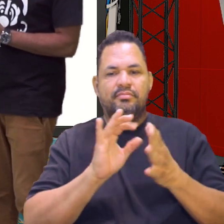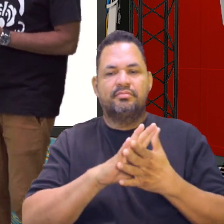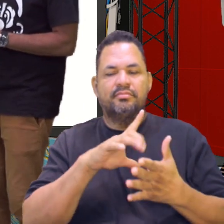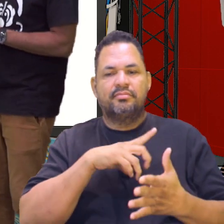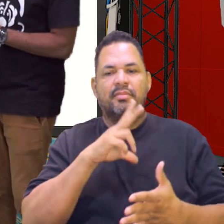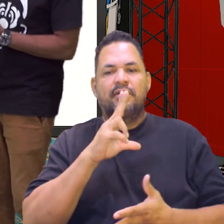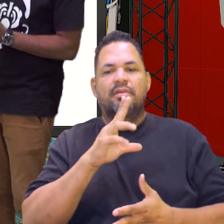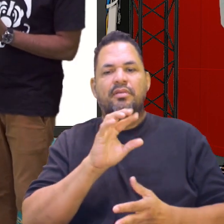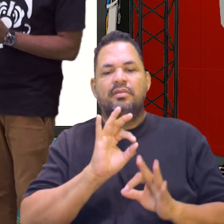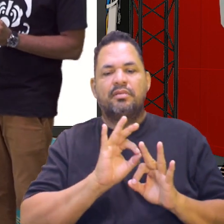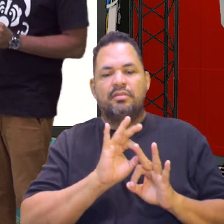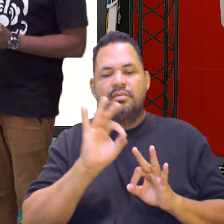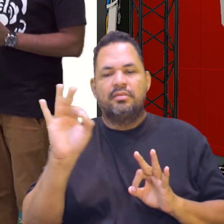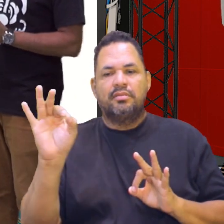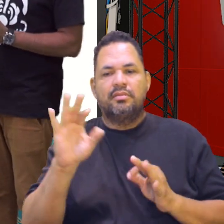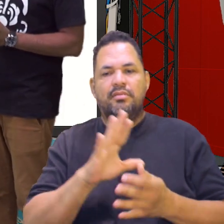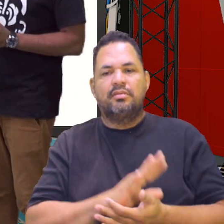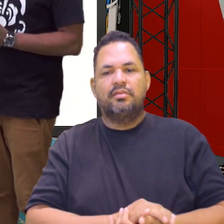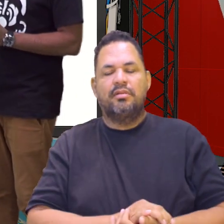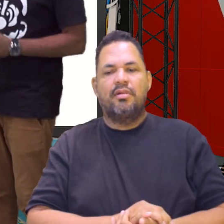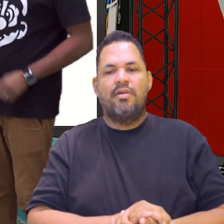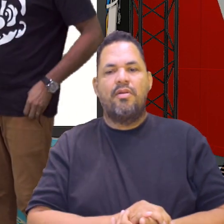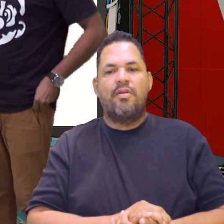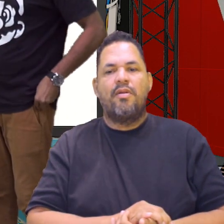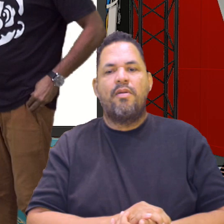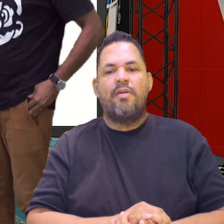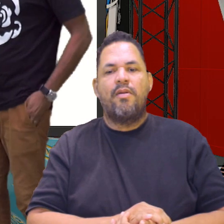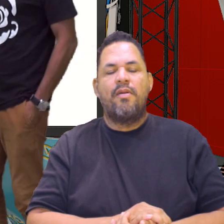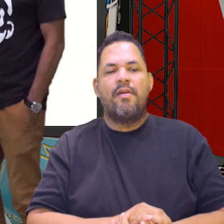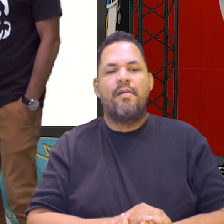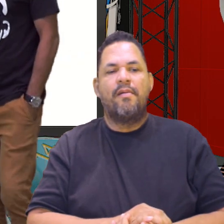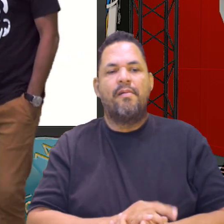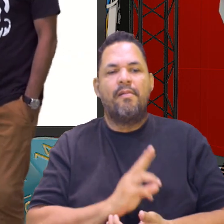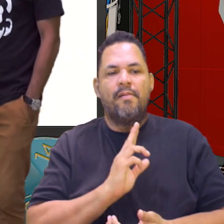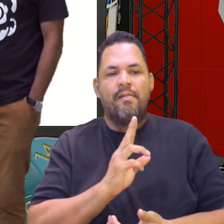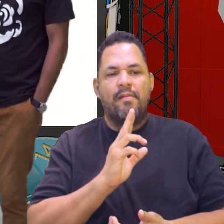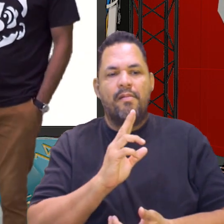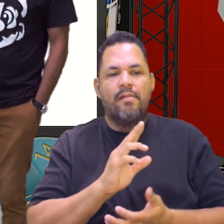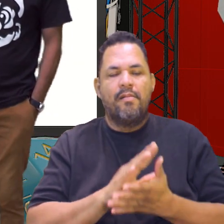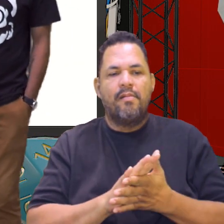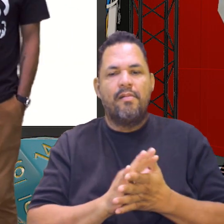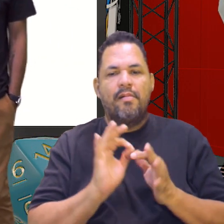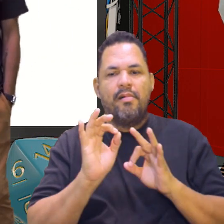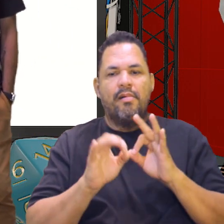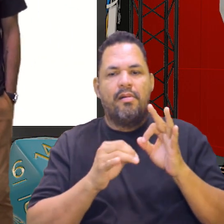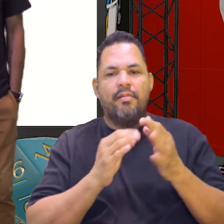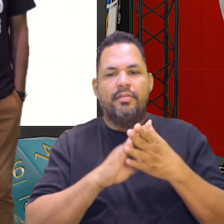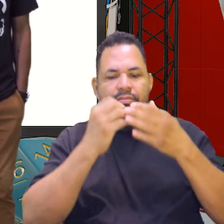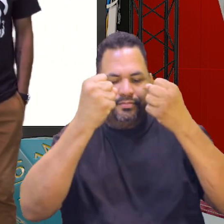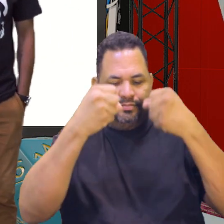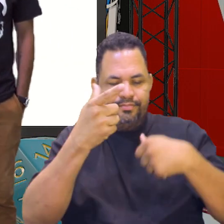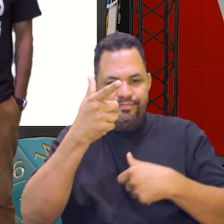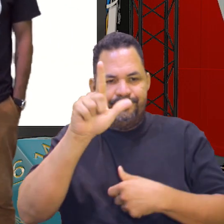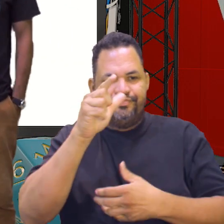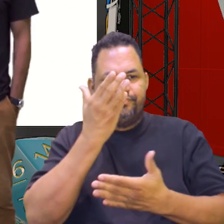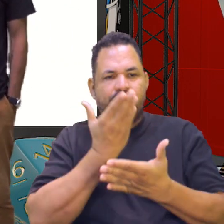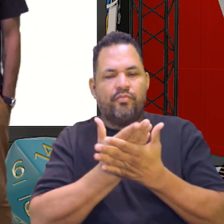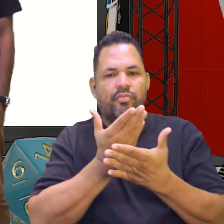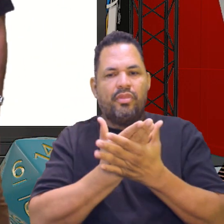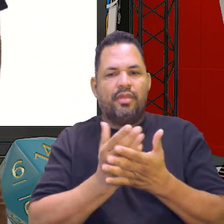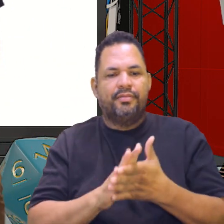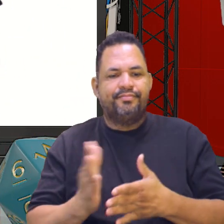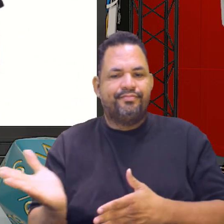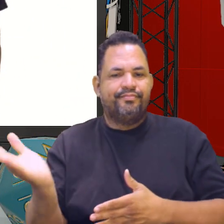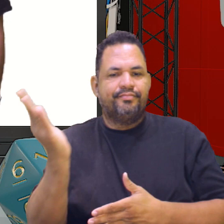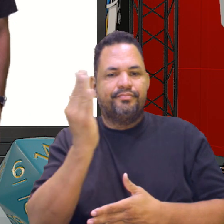mesma distância, mesma distância. Na verdade, sempre a gente trabalha com isso, né? Dar um spoiler para a próxima aula, né? Isso. É isso aí.